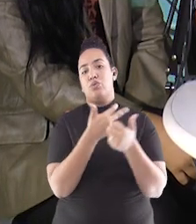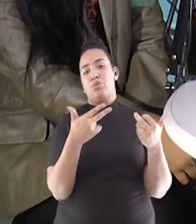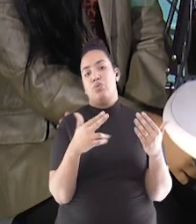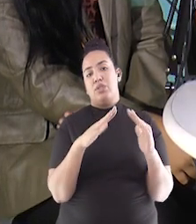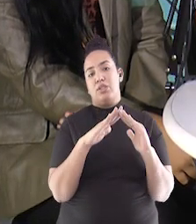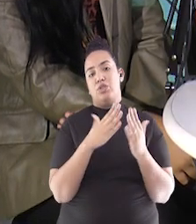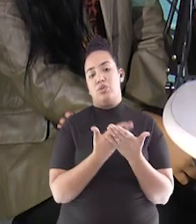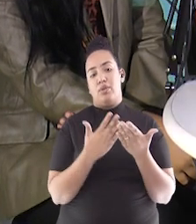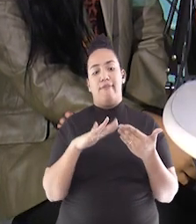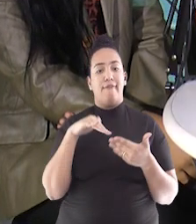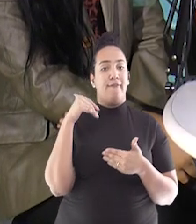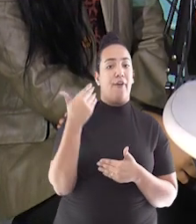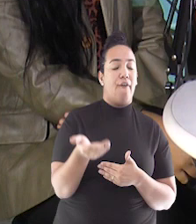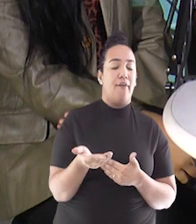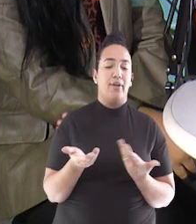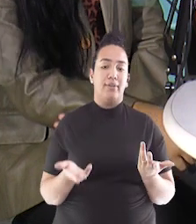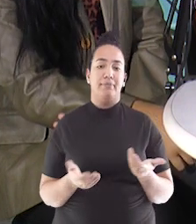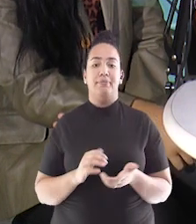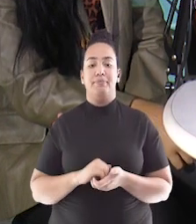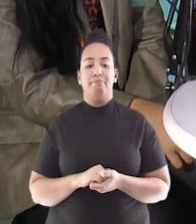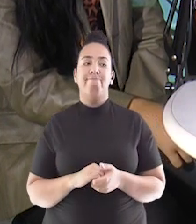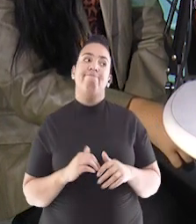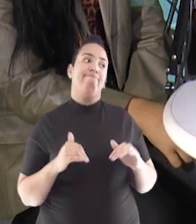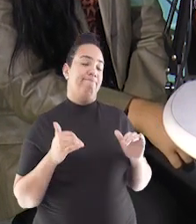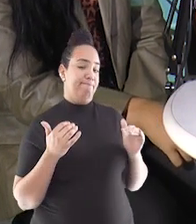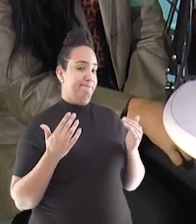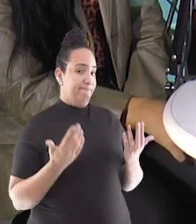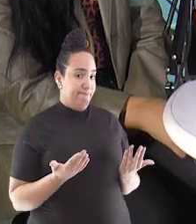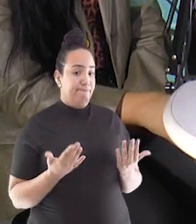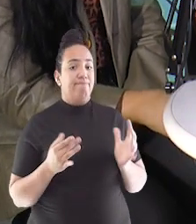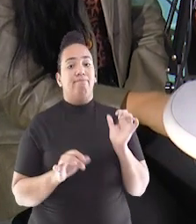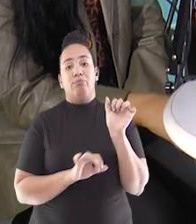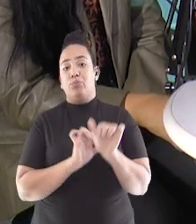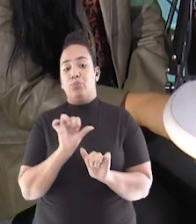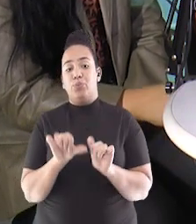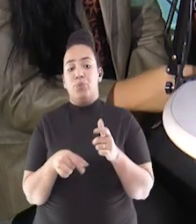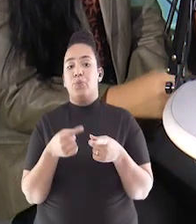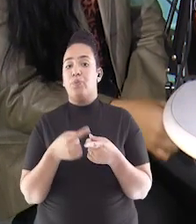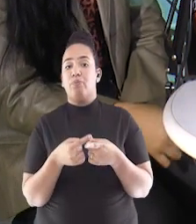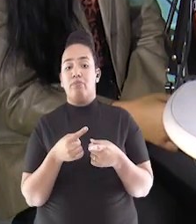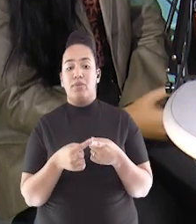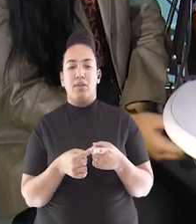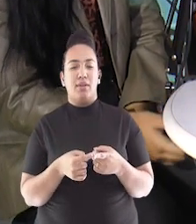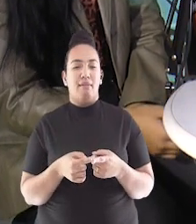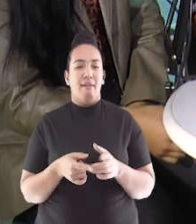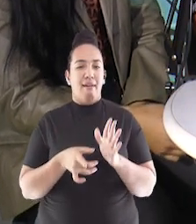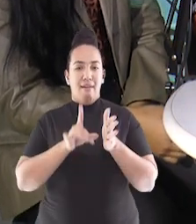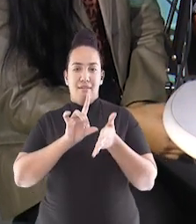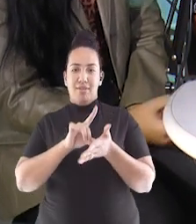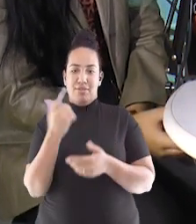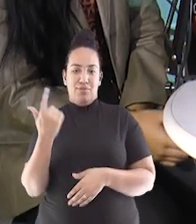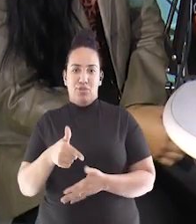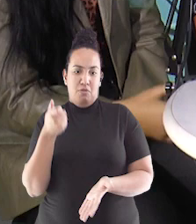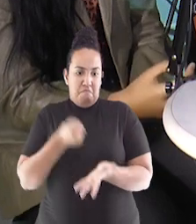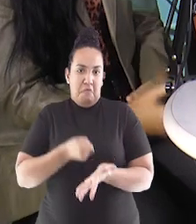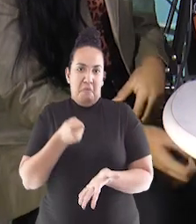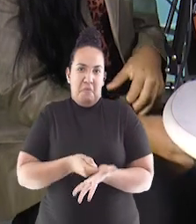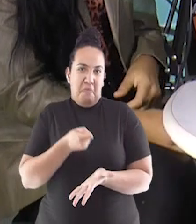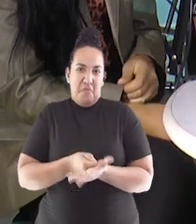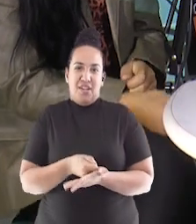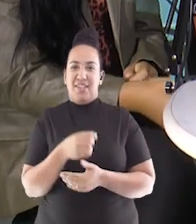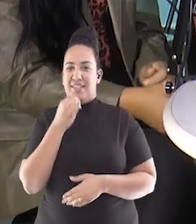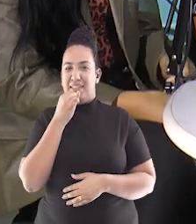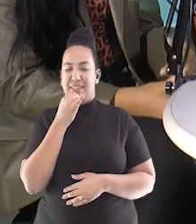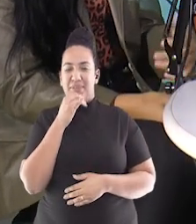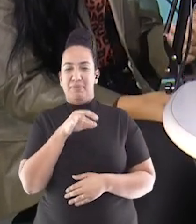coisa fora da escola? Então, mudou porque não tinha aquela cobrança, Uhum. né? Aquela